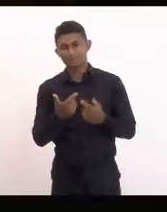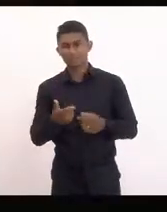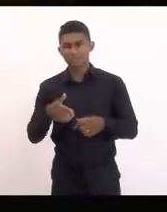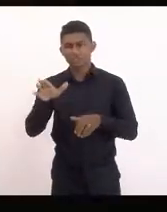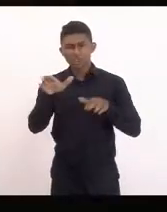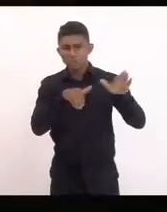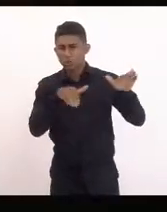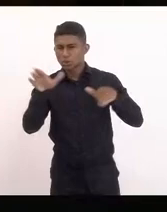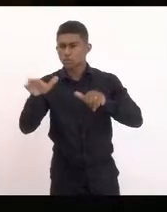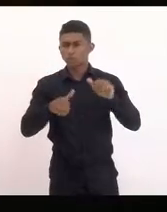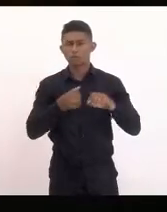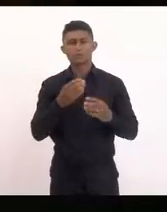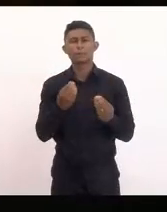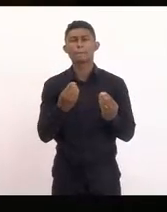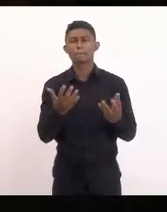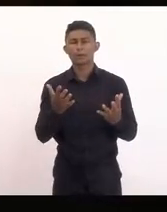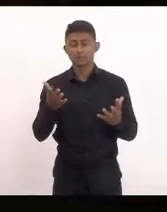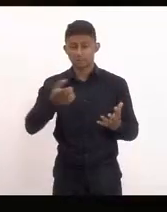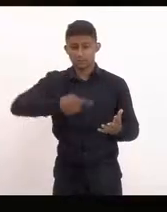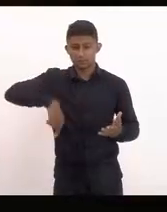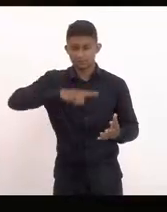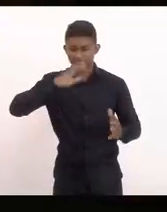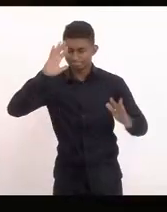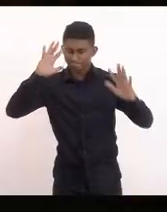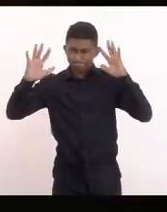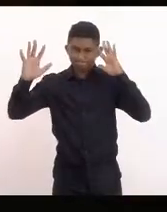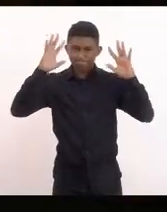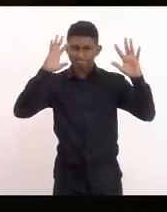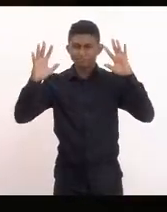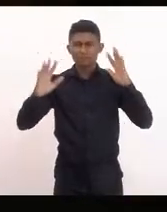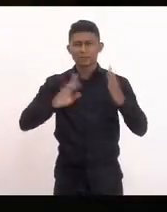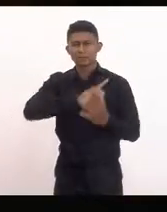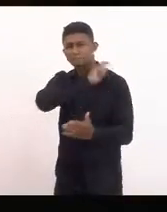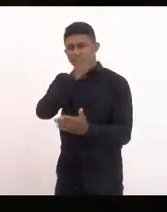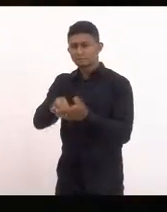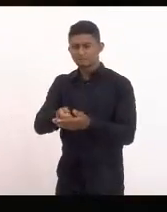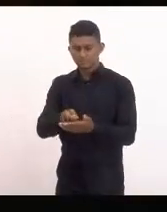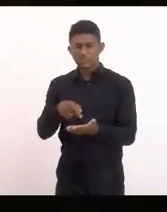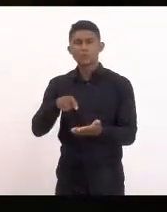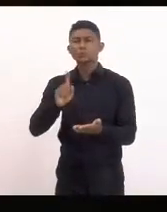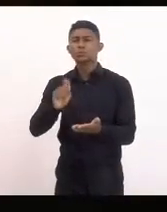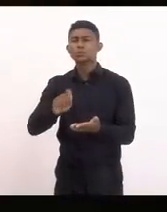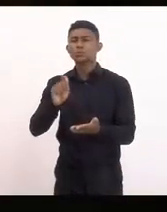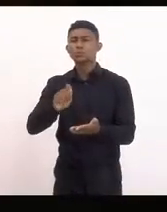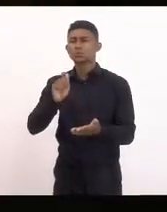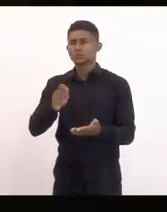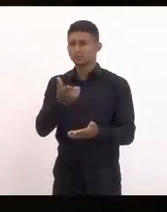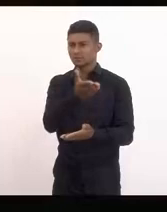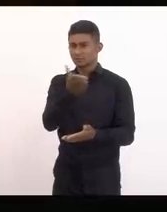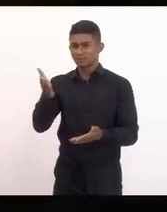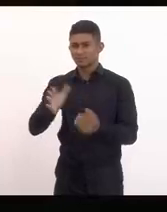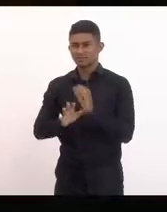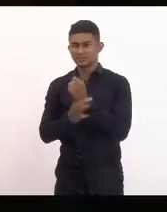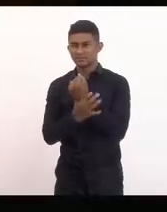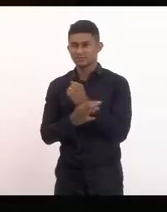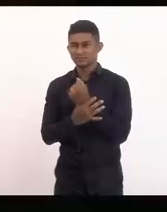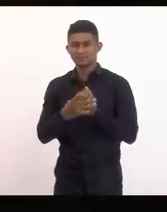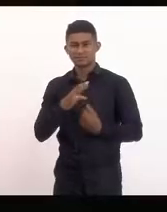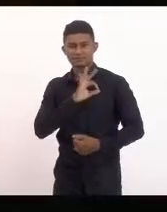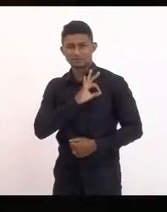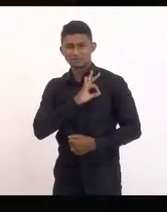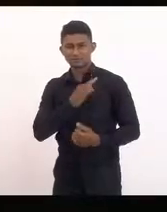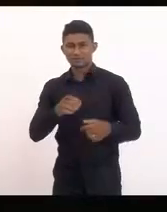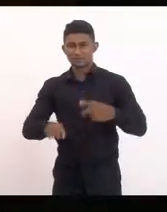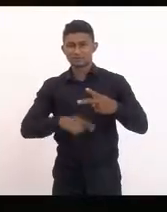o que vai ser essa gratificação aos agentes da segurança pública, aos